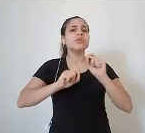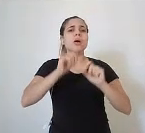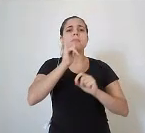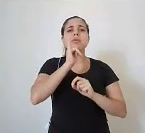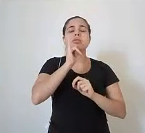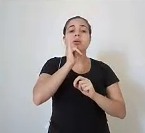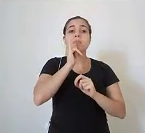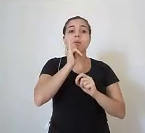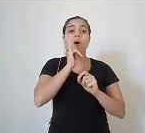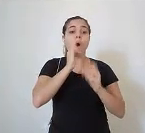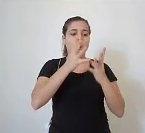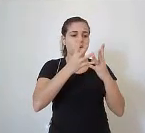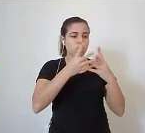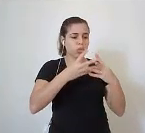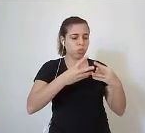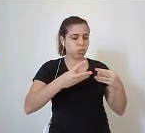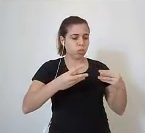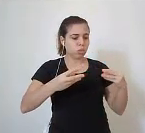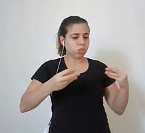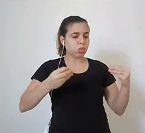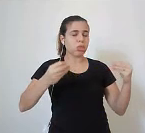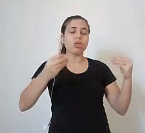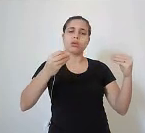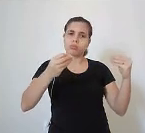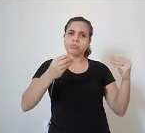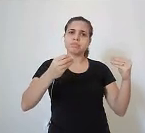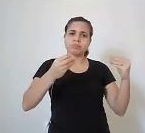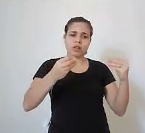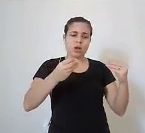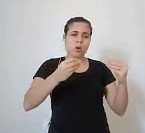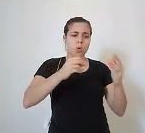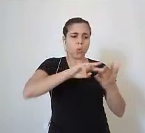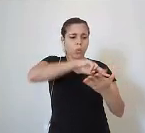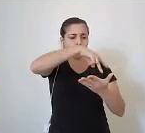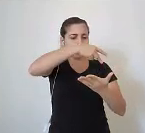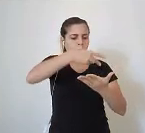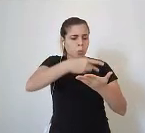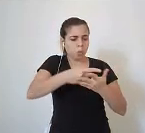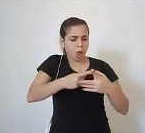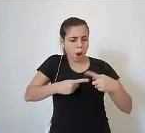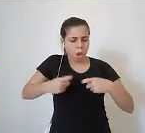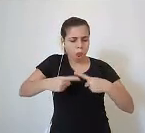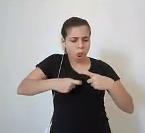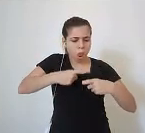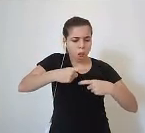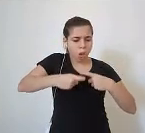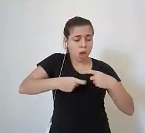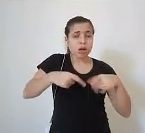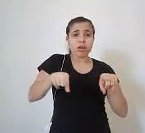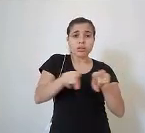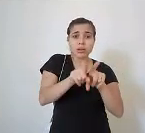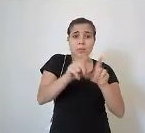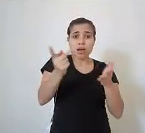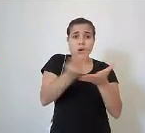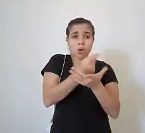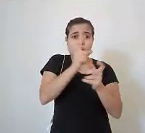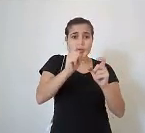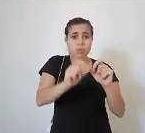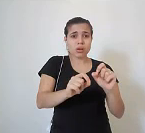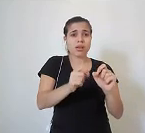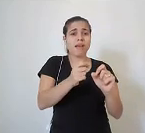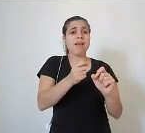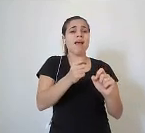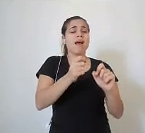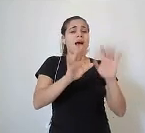esse aumento de concentração salina também impede que esses organismos se proliferem e possam, então,